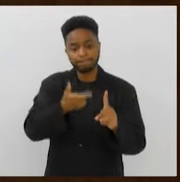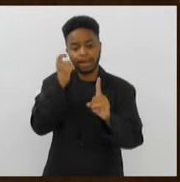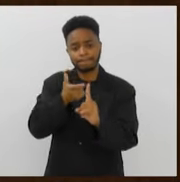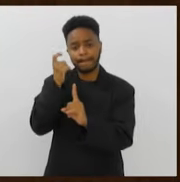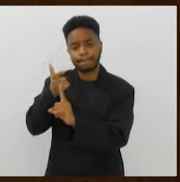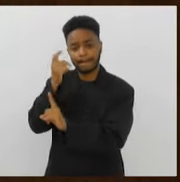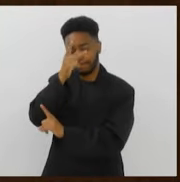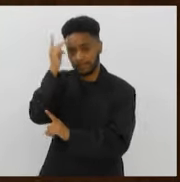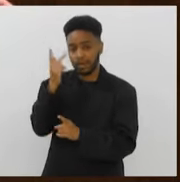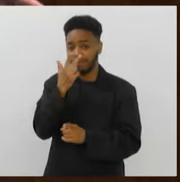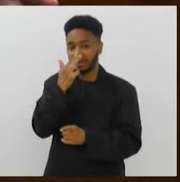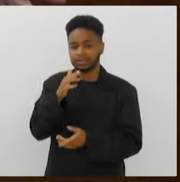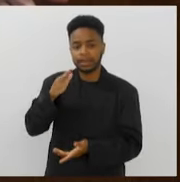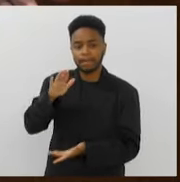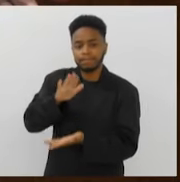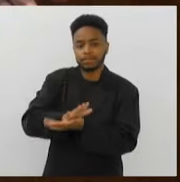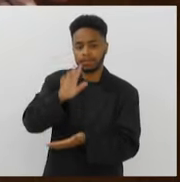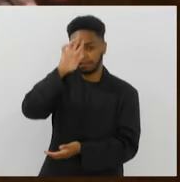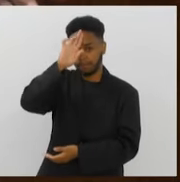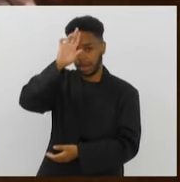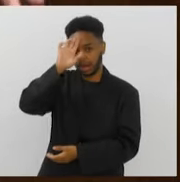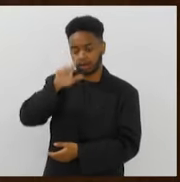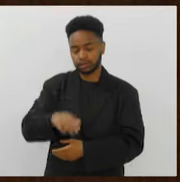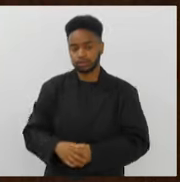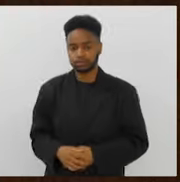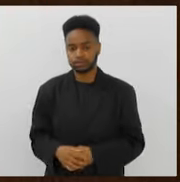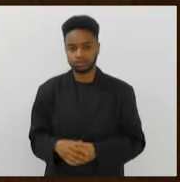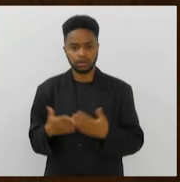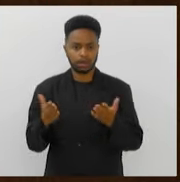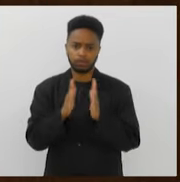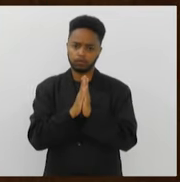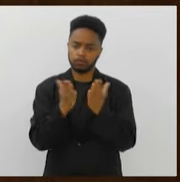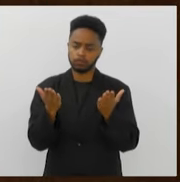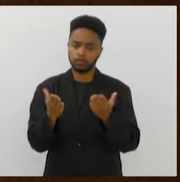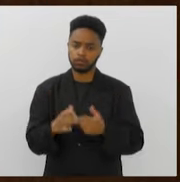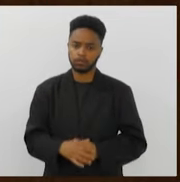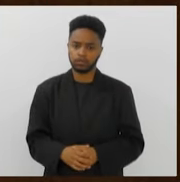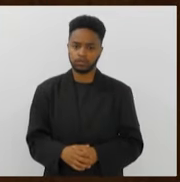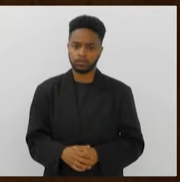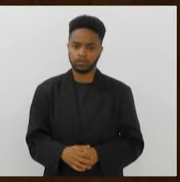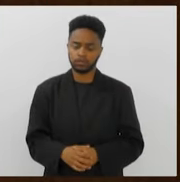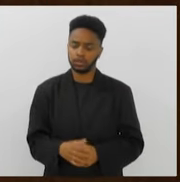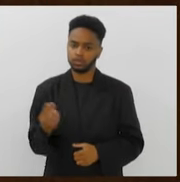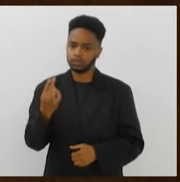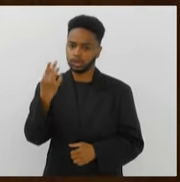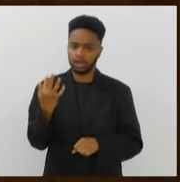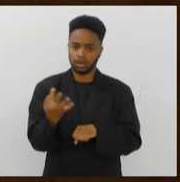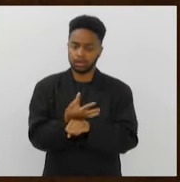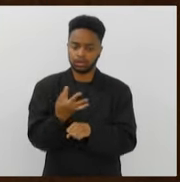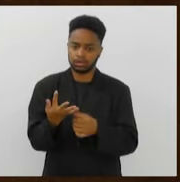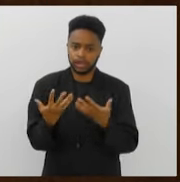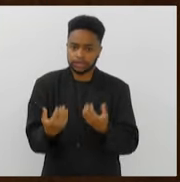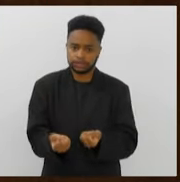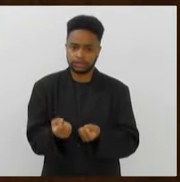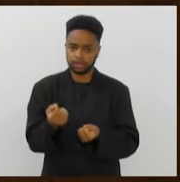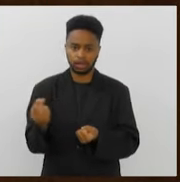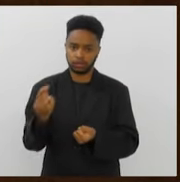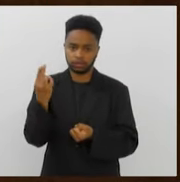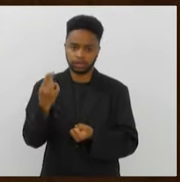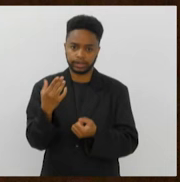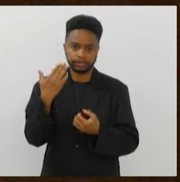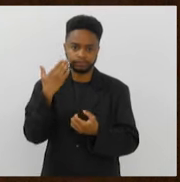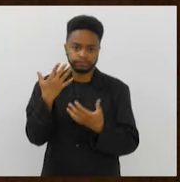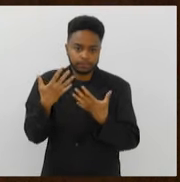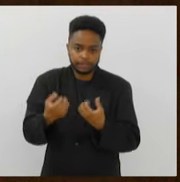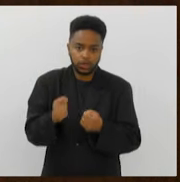como se estivesse pisando numa barata, porra. Pelo amor de Deus, porra. É algo inaceitável, inconcebível, que vem